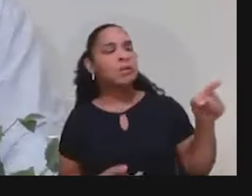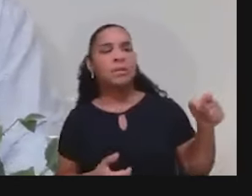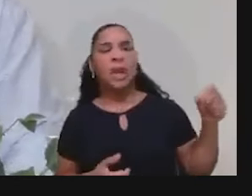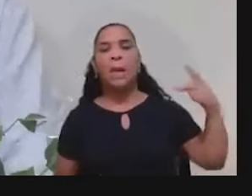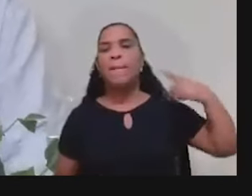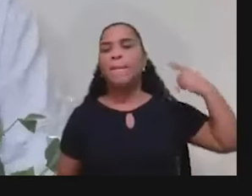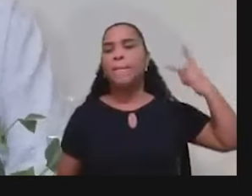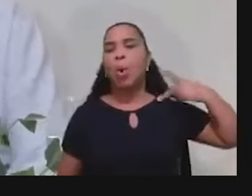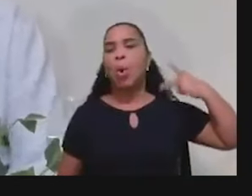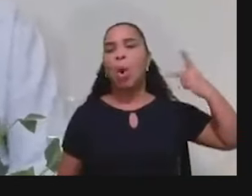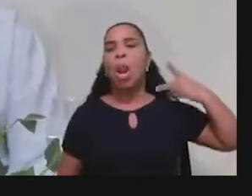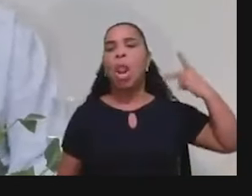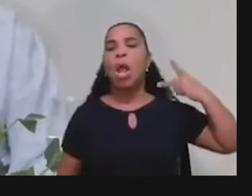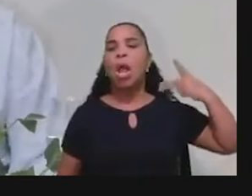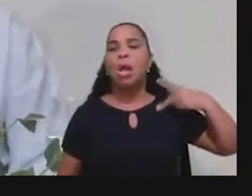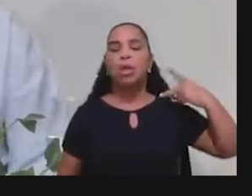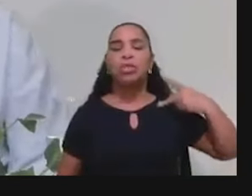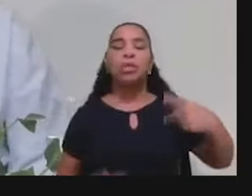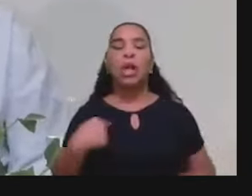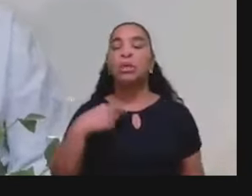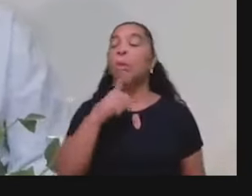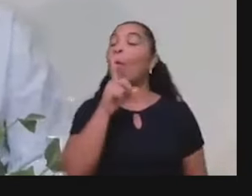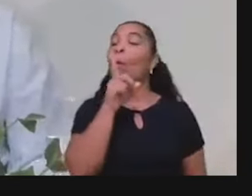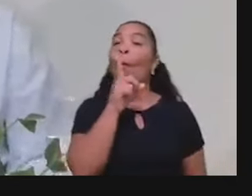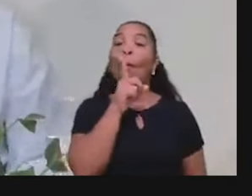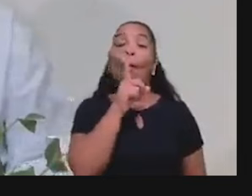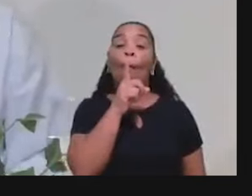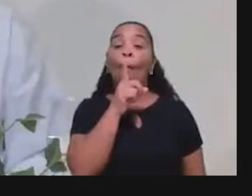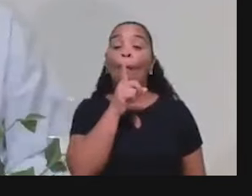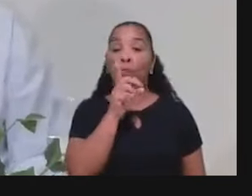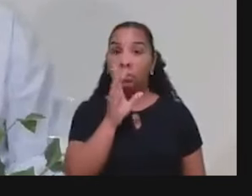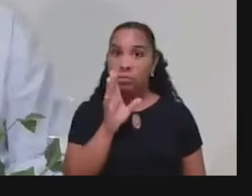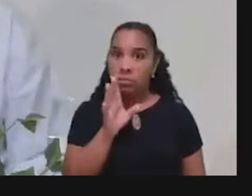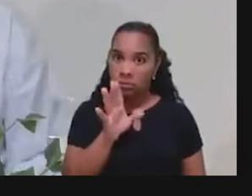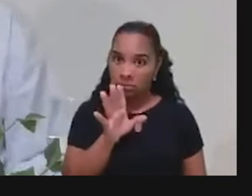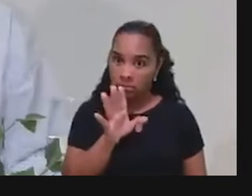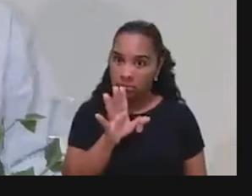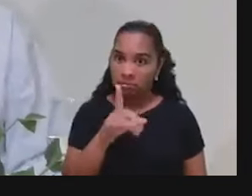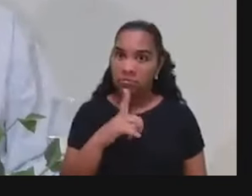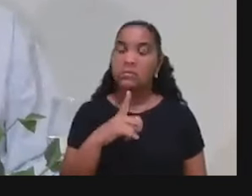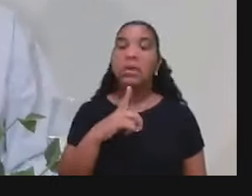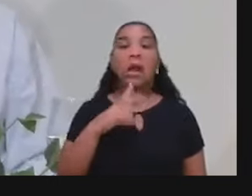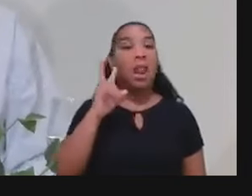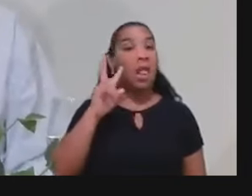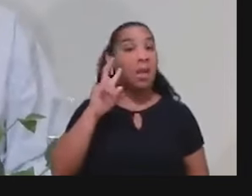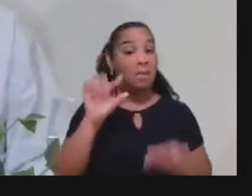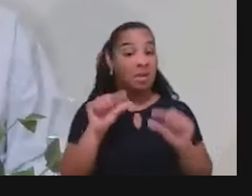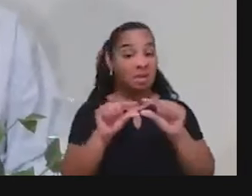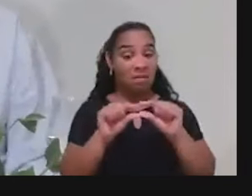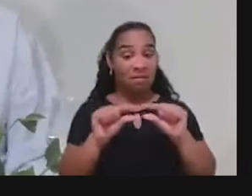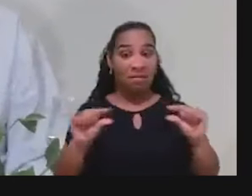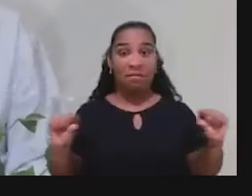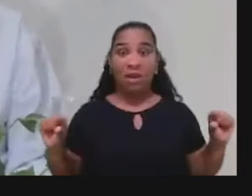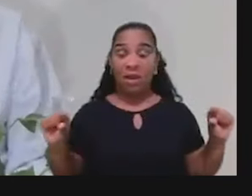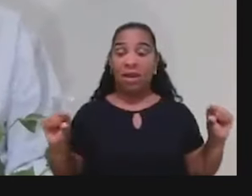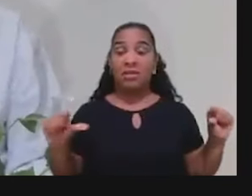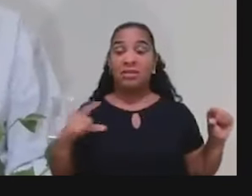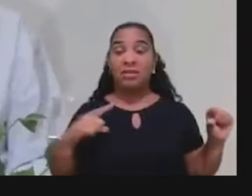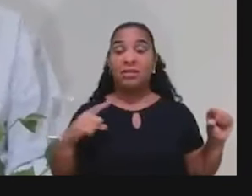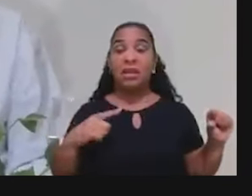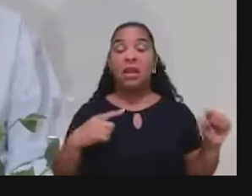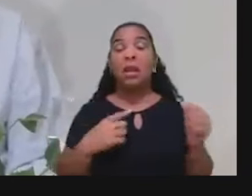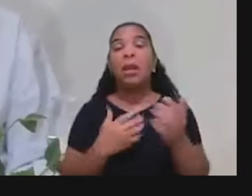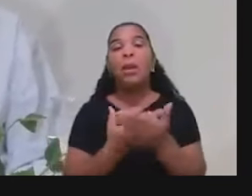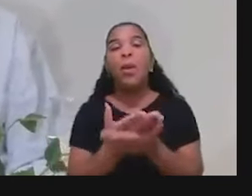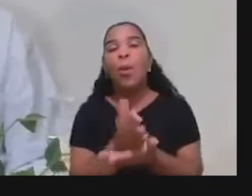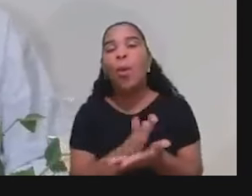e silenciamos. Vou repetir uma frase de Martin Luther King Jr. O que me incomoda, o que